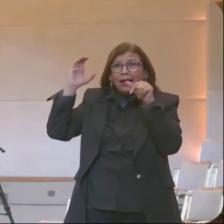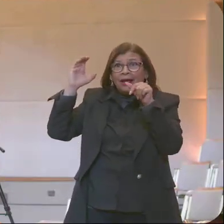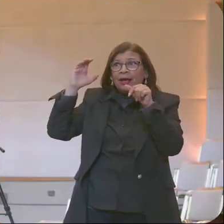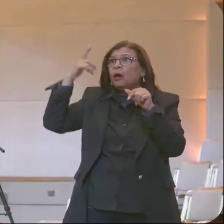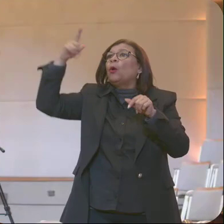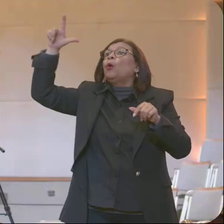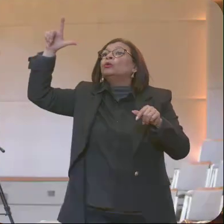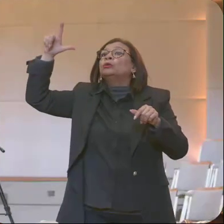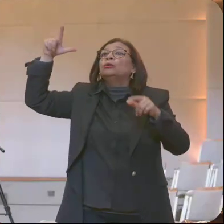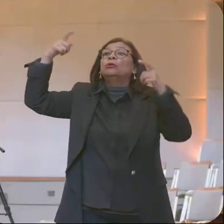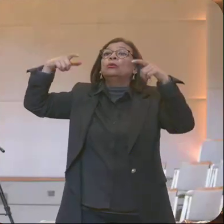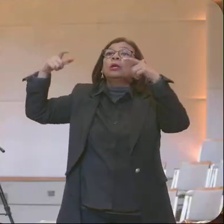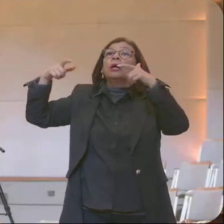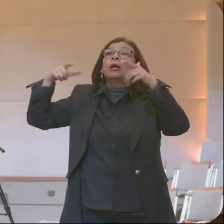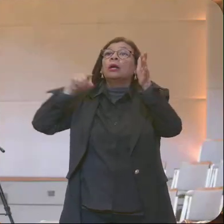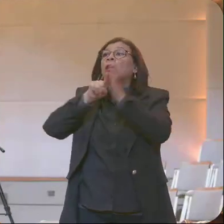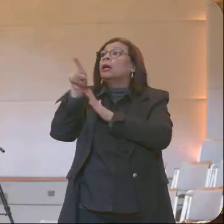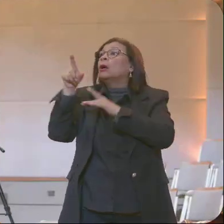da onde? De onde?